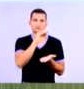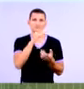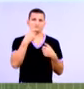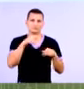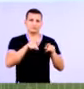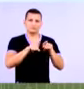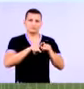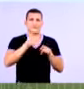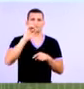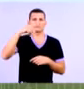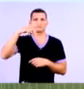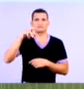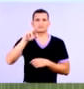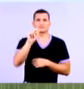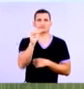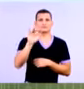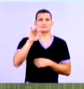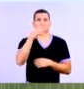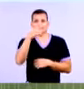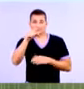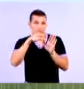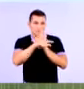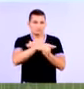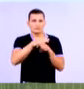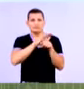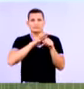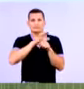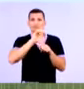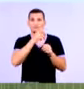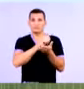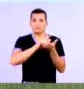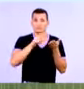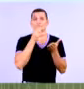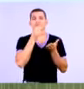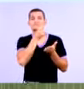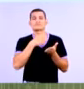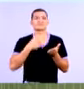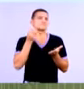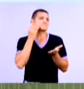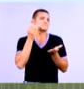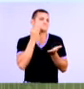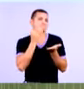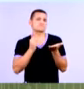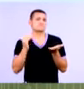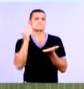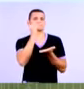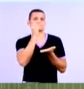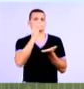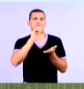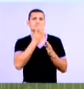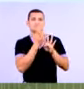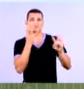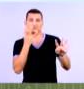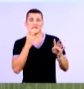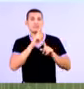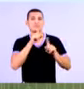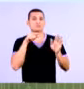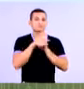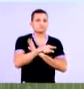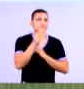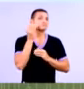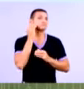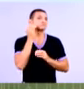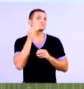se ela está cheia ou se ela está vazia. Se eu tento inserir numa pilha ou numa fila e não verifico se ela está